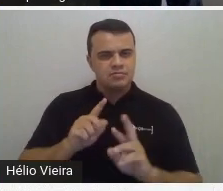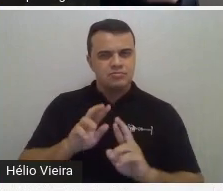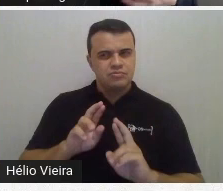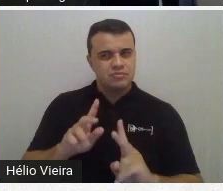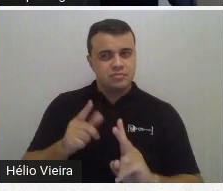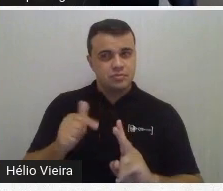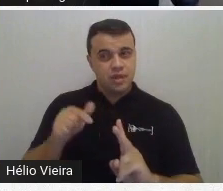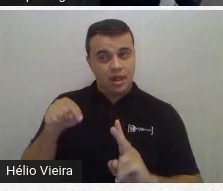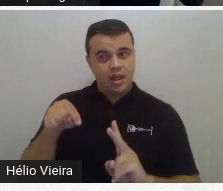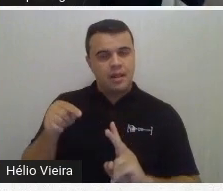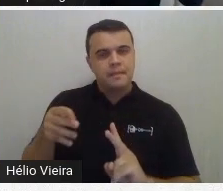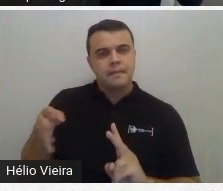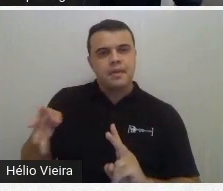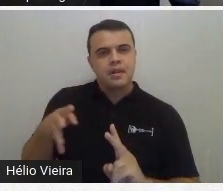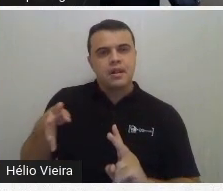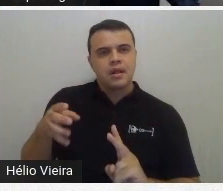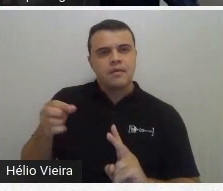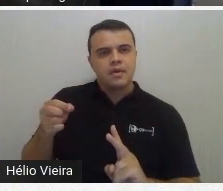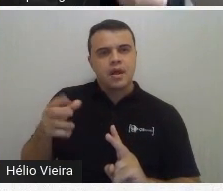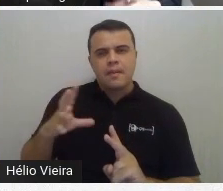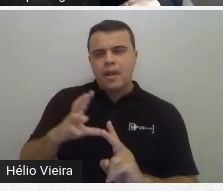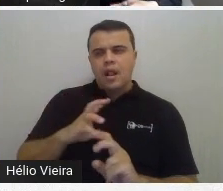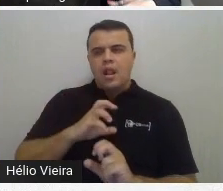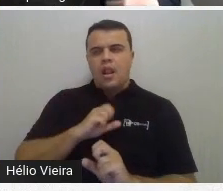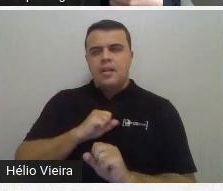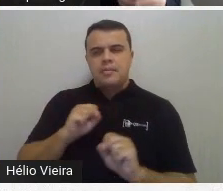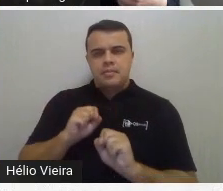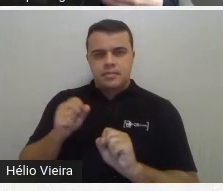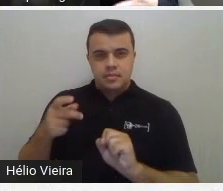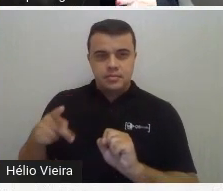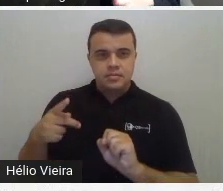ele pintava, vamos dizer assim, mais pela paixão,